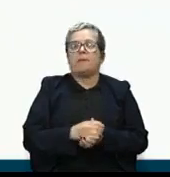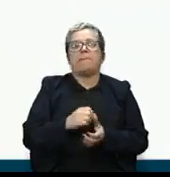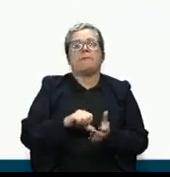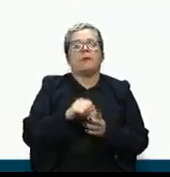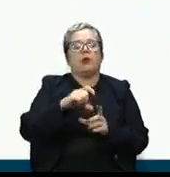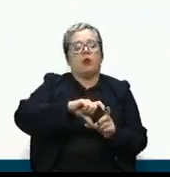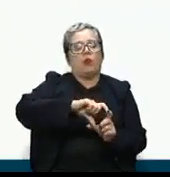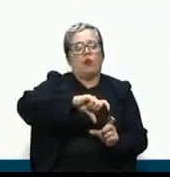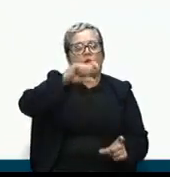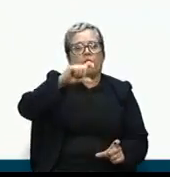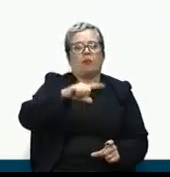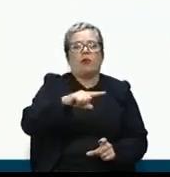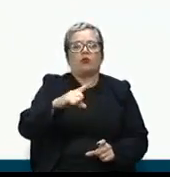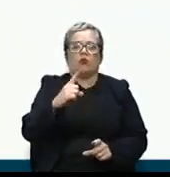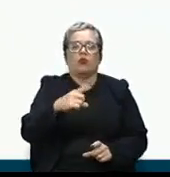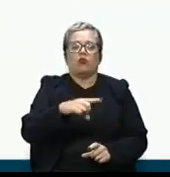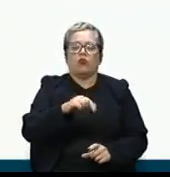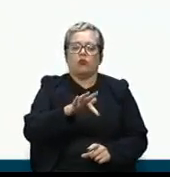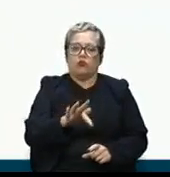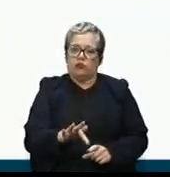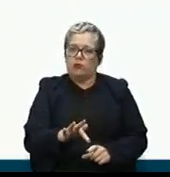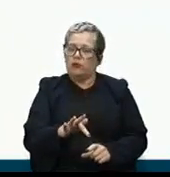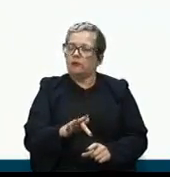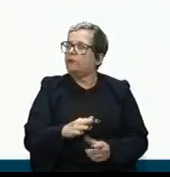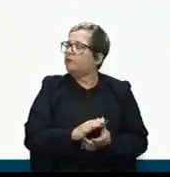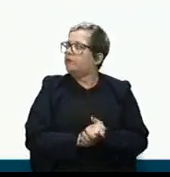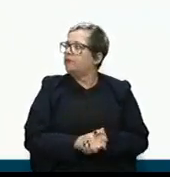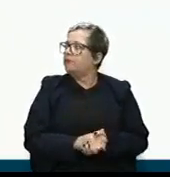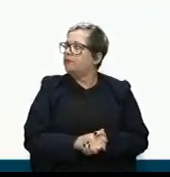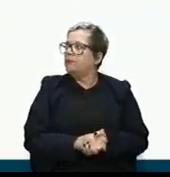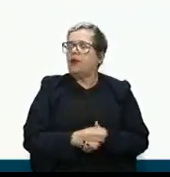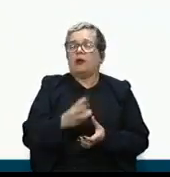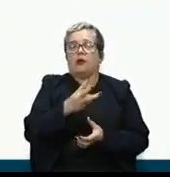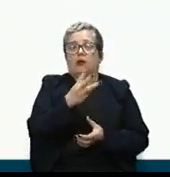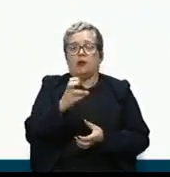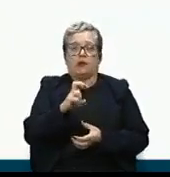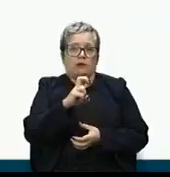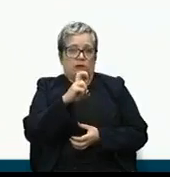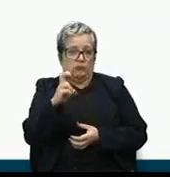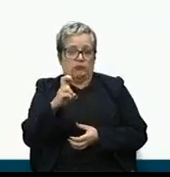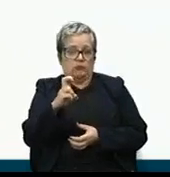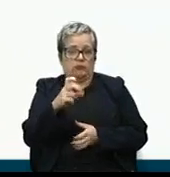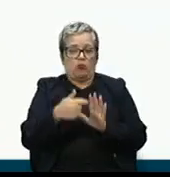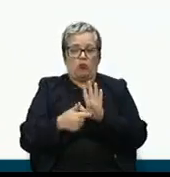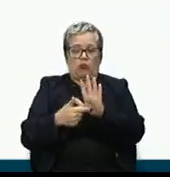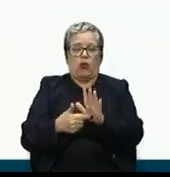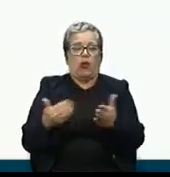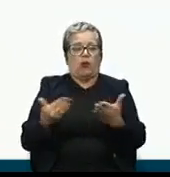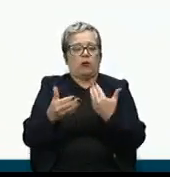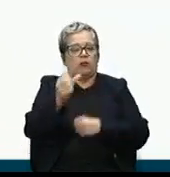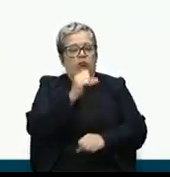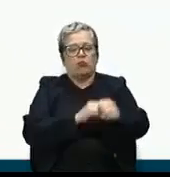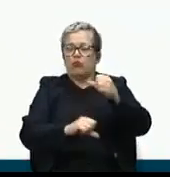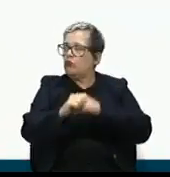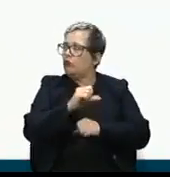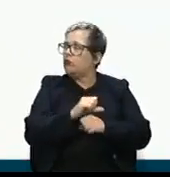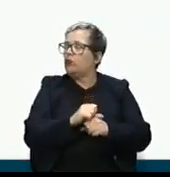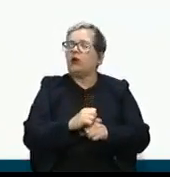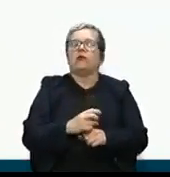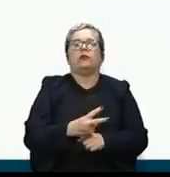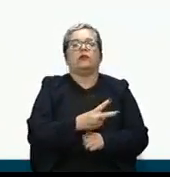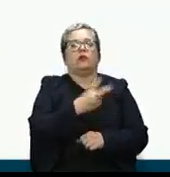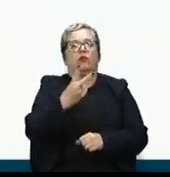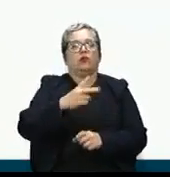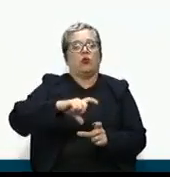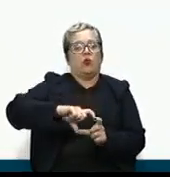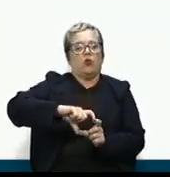coluna, menos 1 e 7. A segunda linha, não era 3 e 5? Agora vai ser a segunda